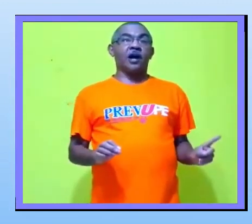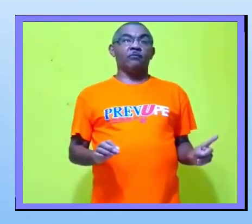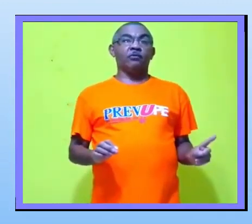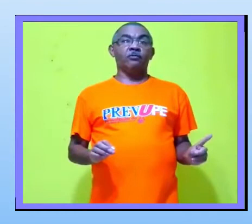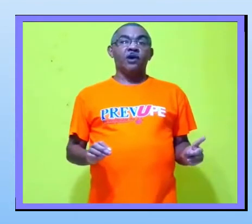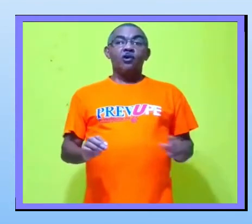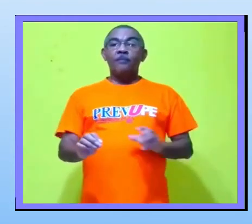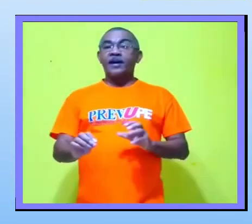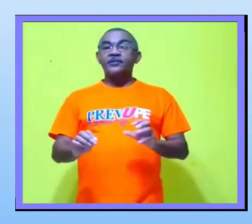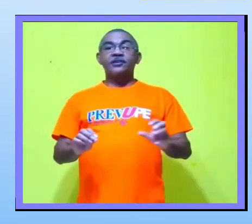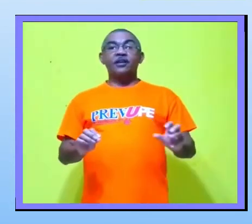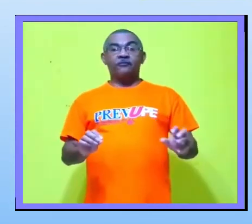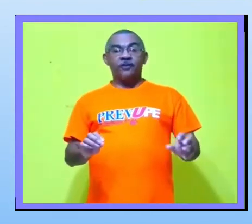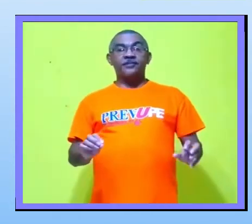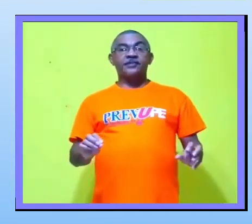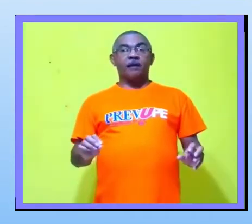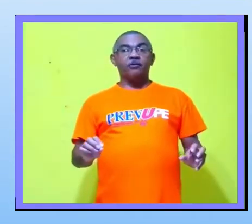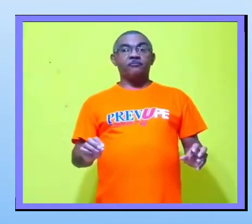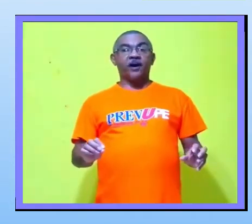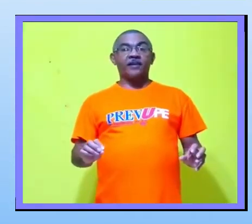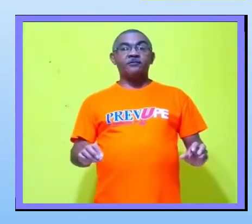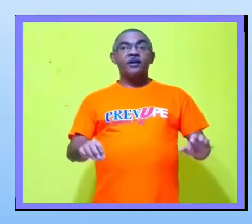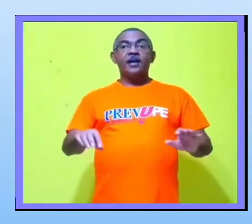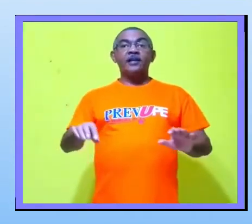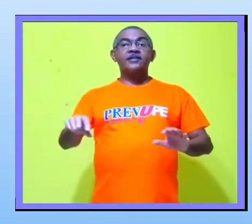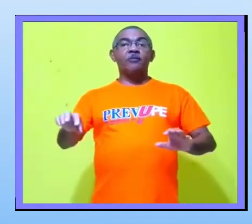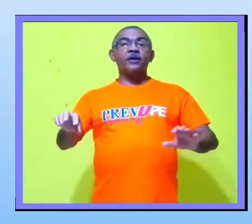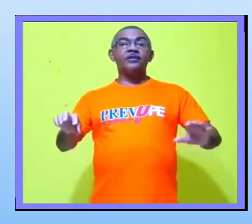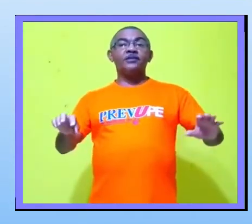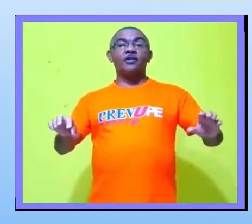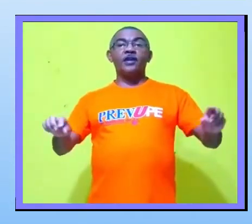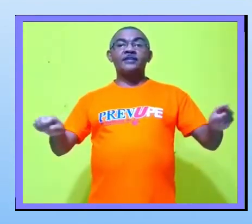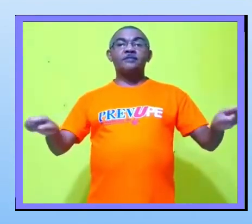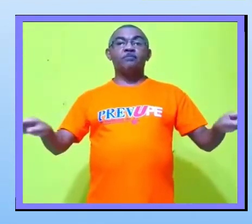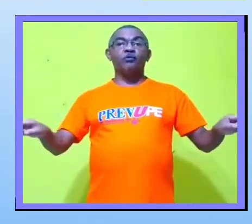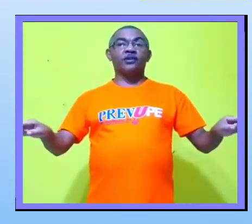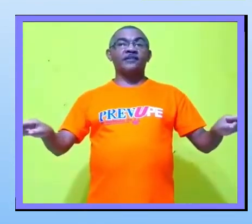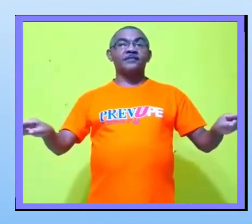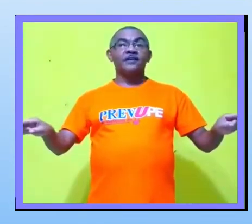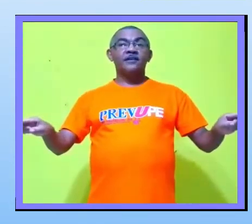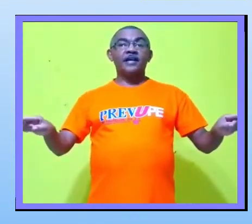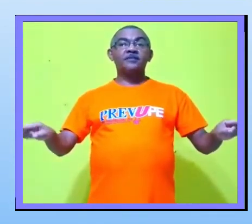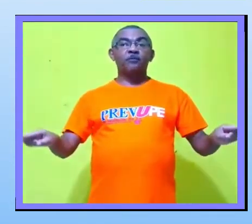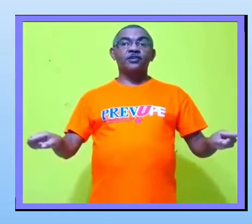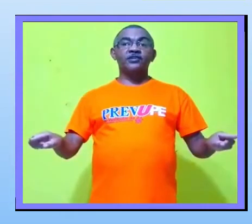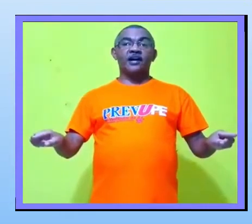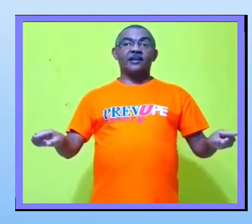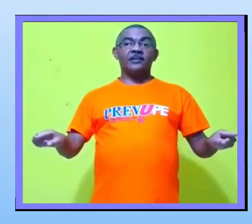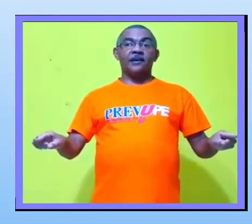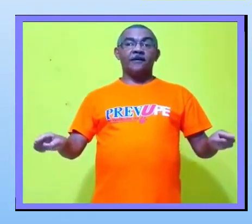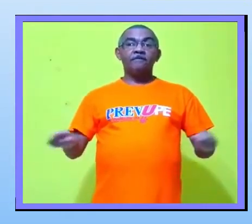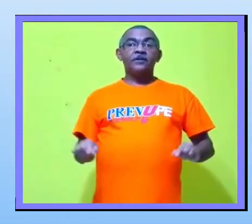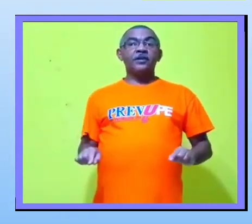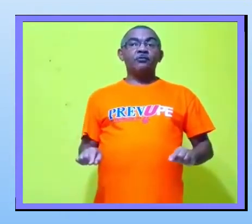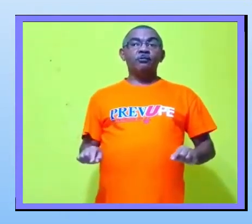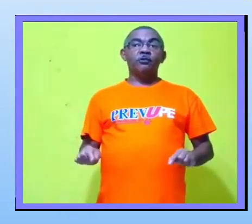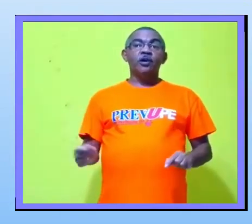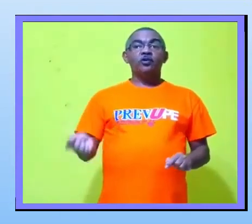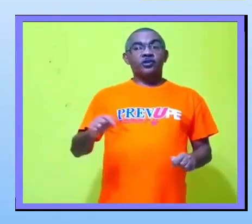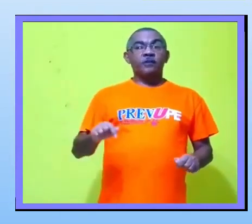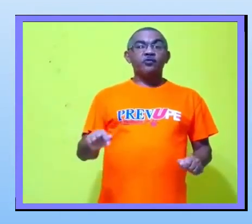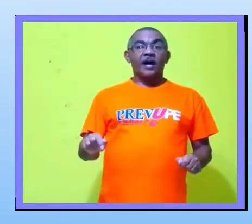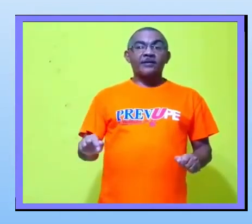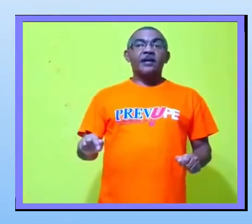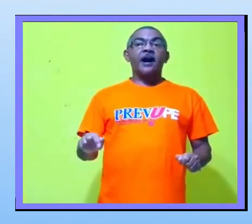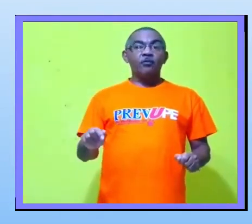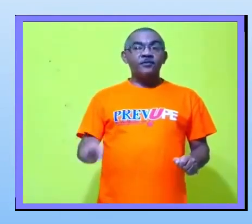átomo de carbono. Como é que a gente identifica esse carbono fácil? Eles geralmente estão nas pontas da cadeia. Segundo,